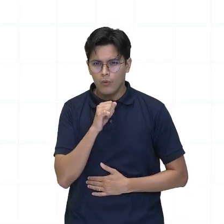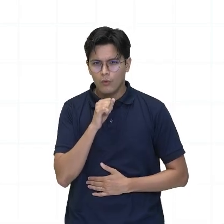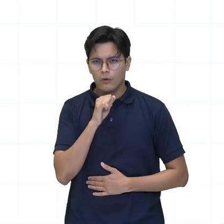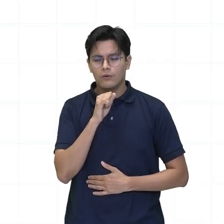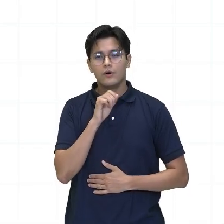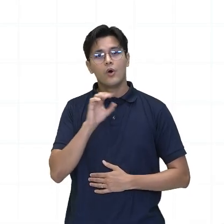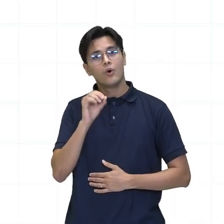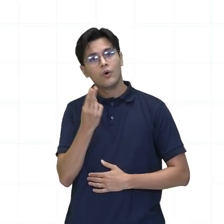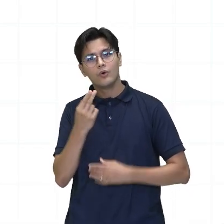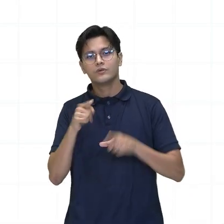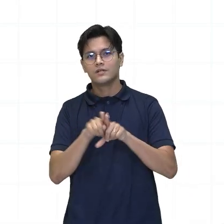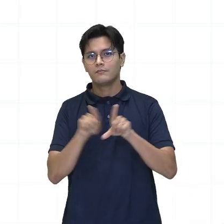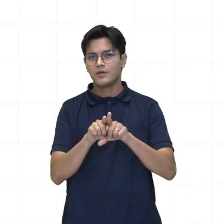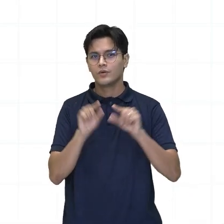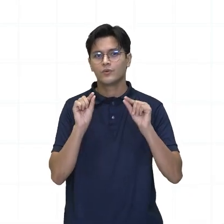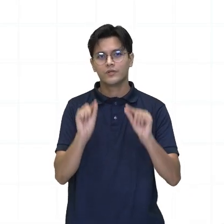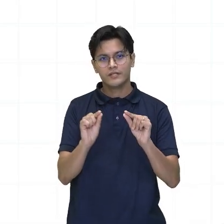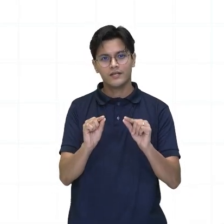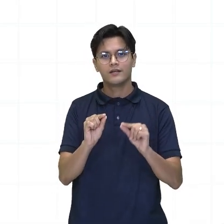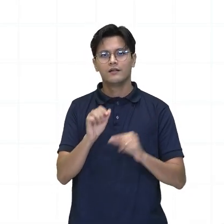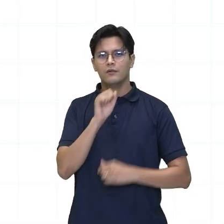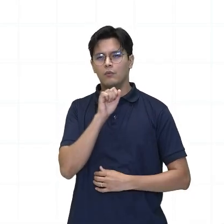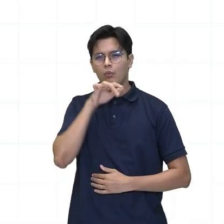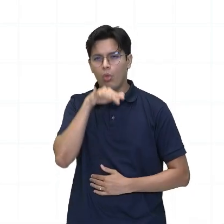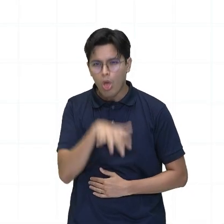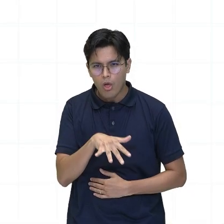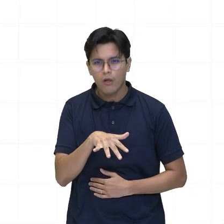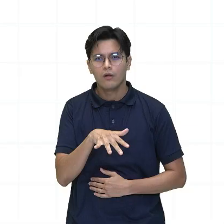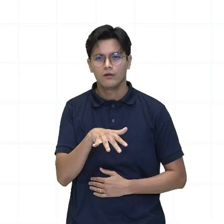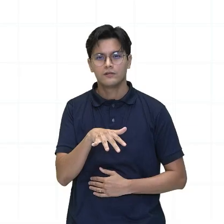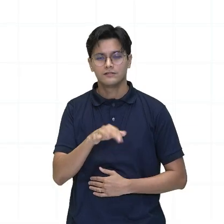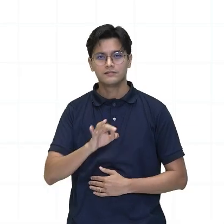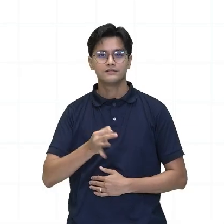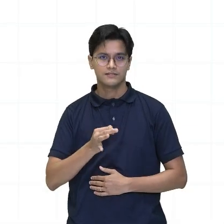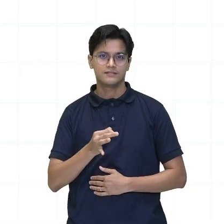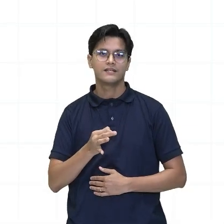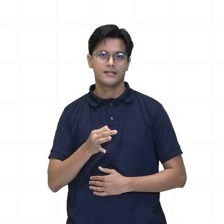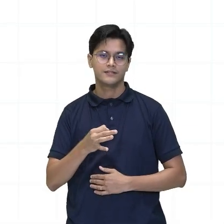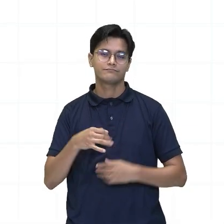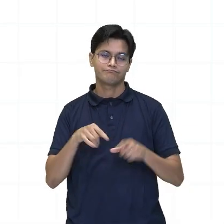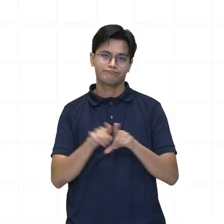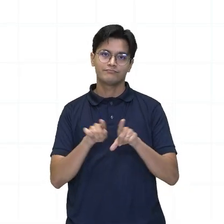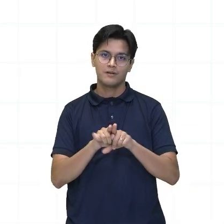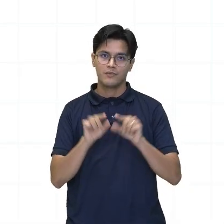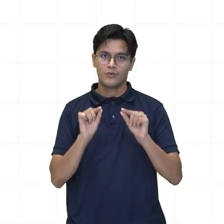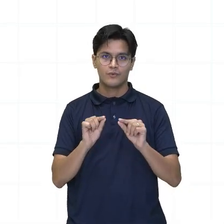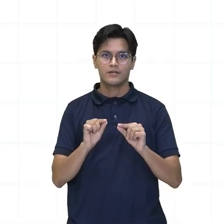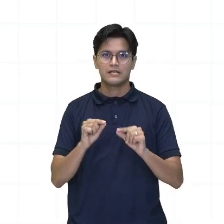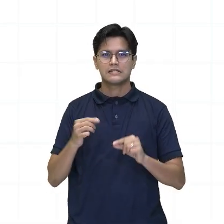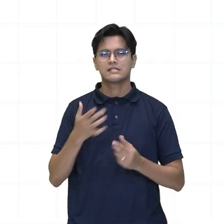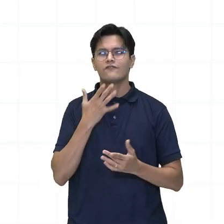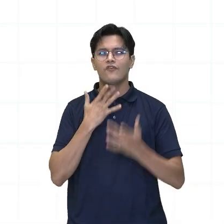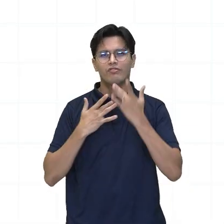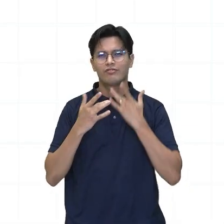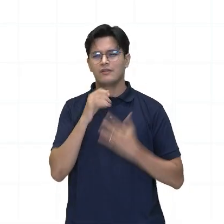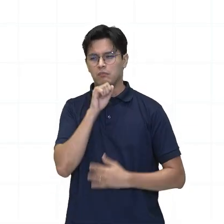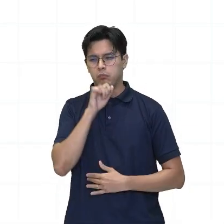Ou o próprio vômito, que é quando a gente completa essa vontade, né, de